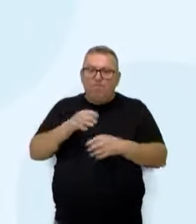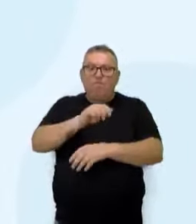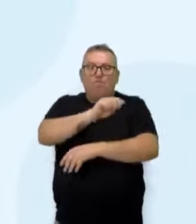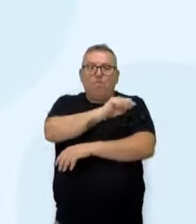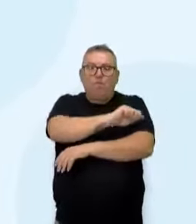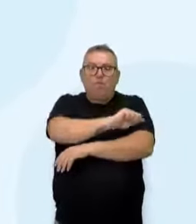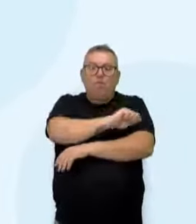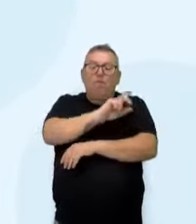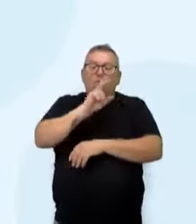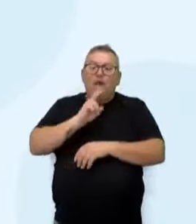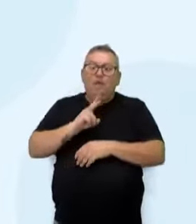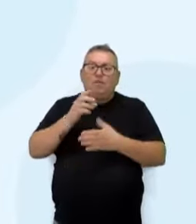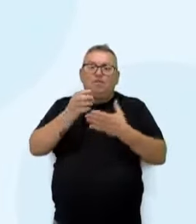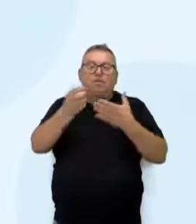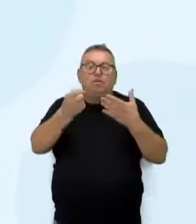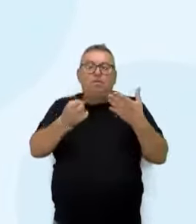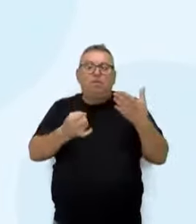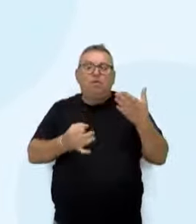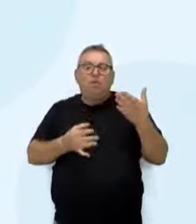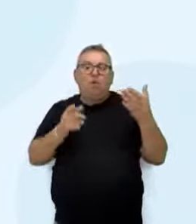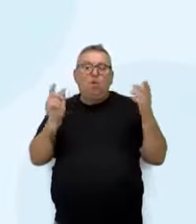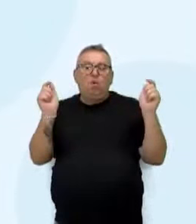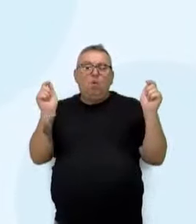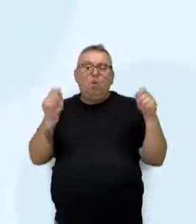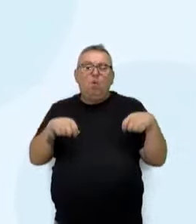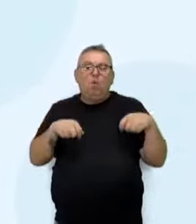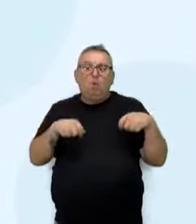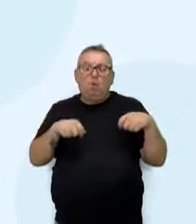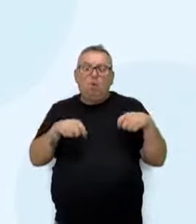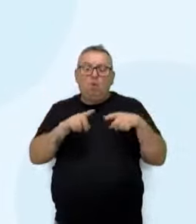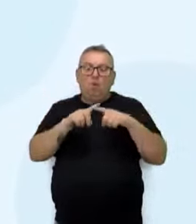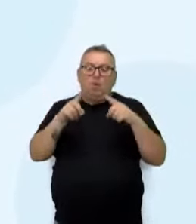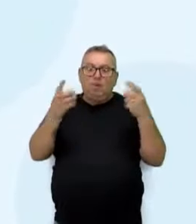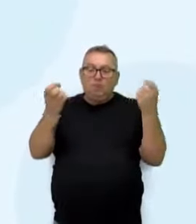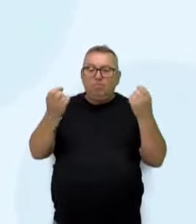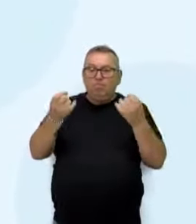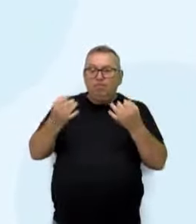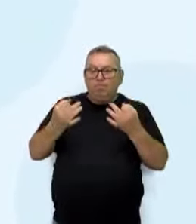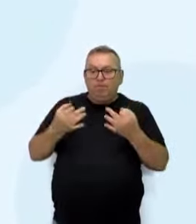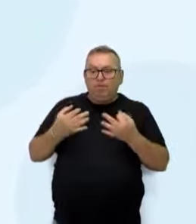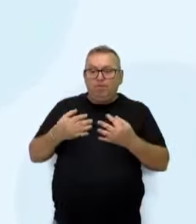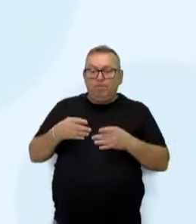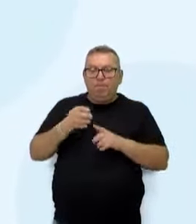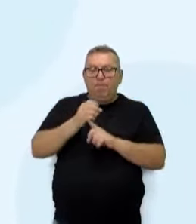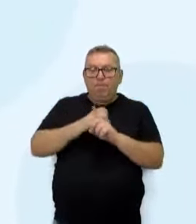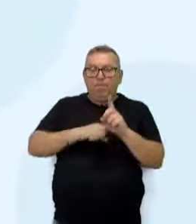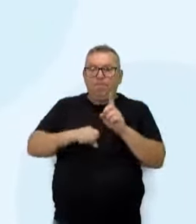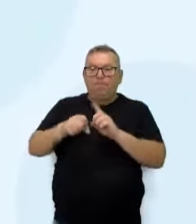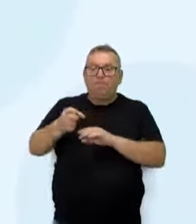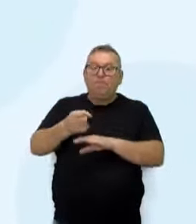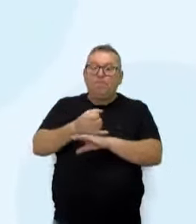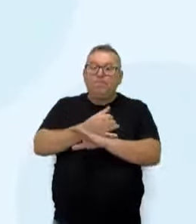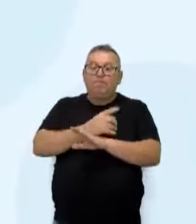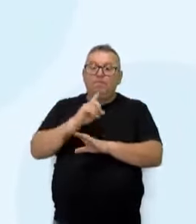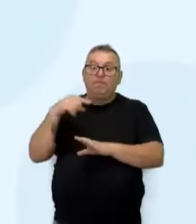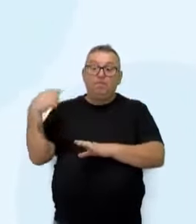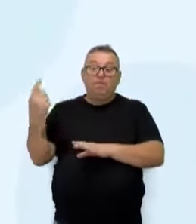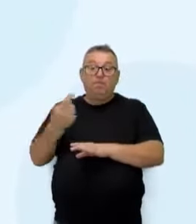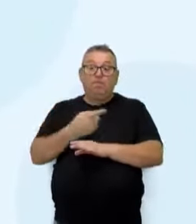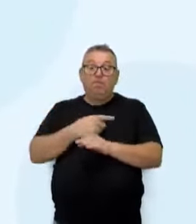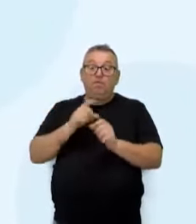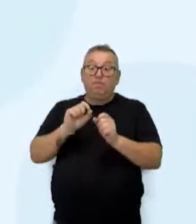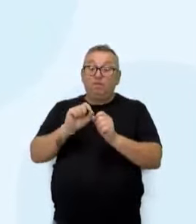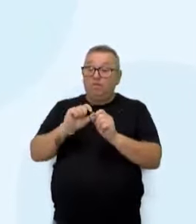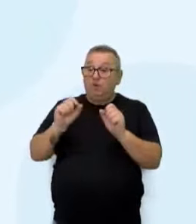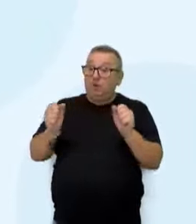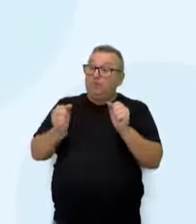ali discorrendo qual era a competência, qual a definição dessa competência socioemocional, para que a gente criasse